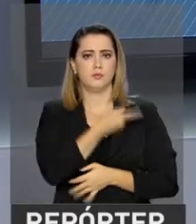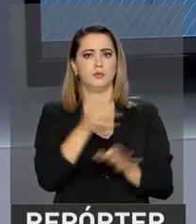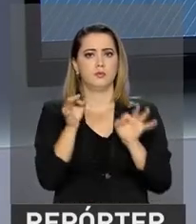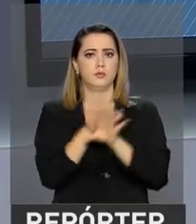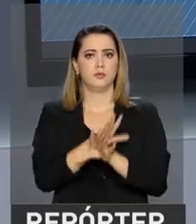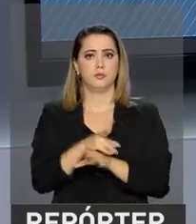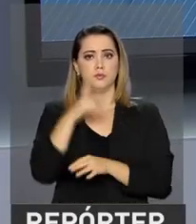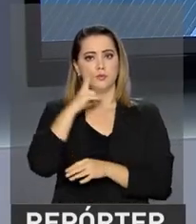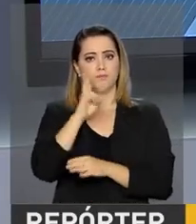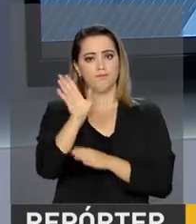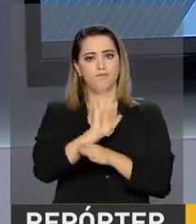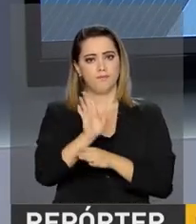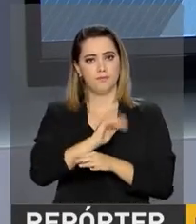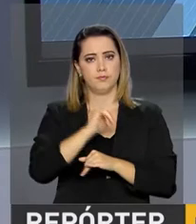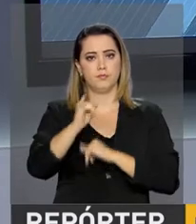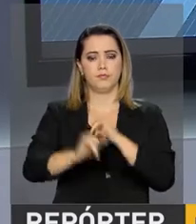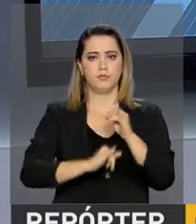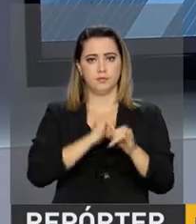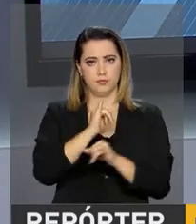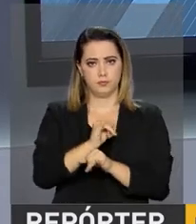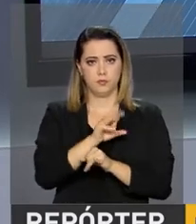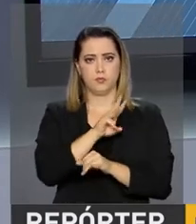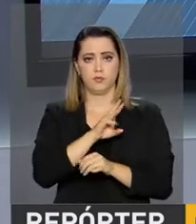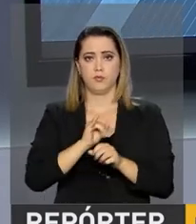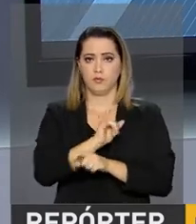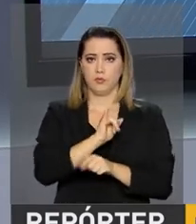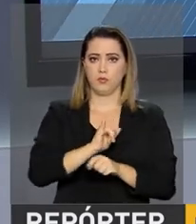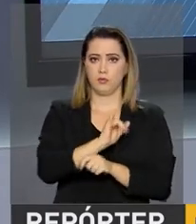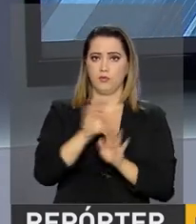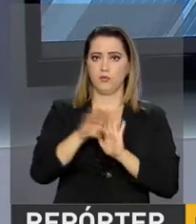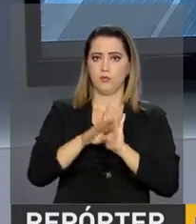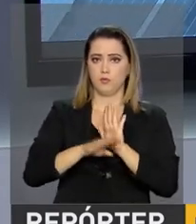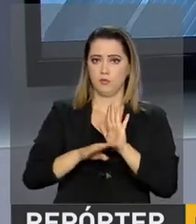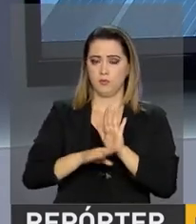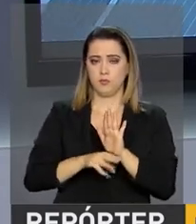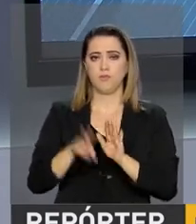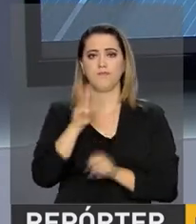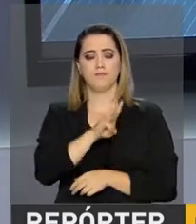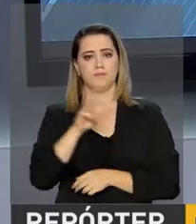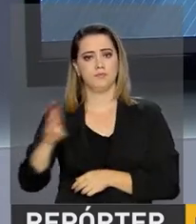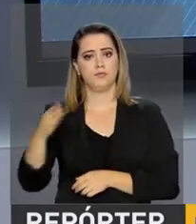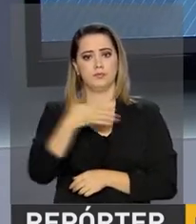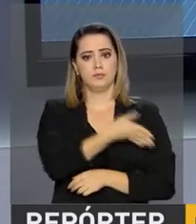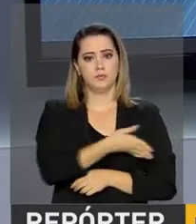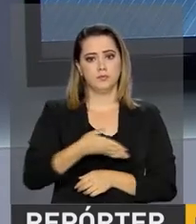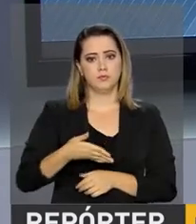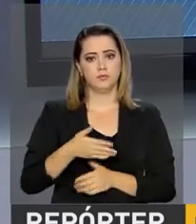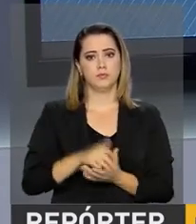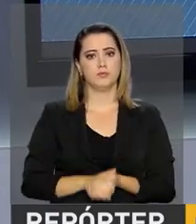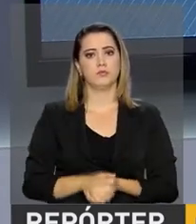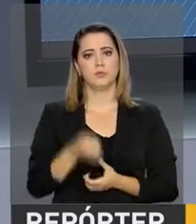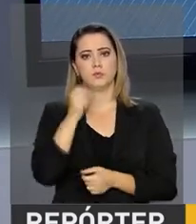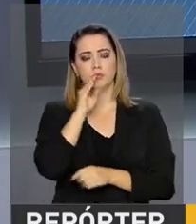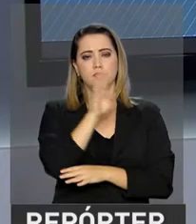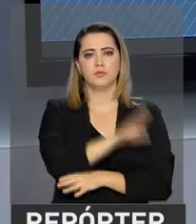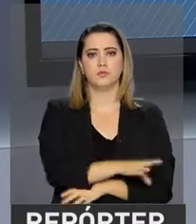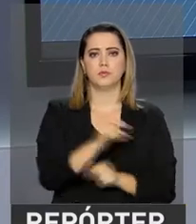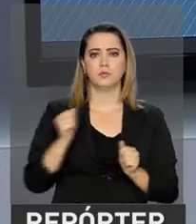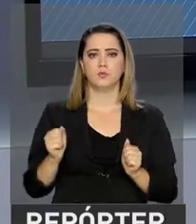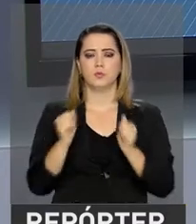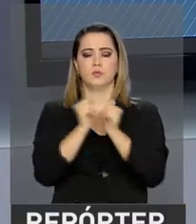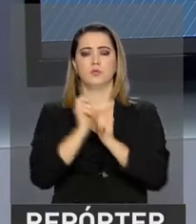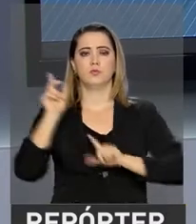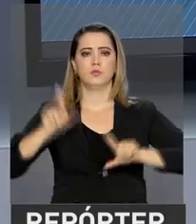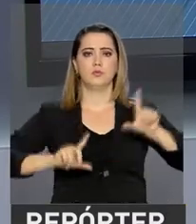você pode rever as reportagens no youtube e toda nossa programação também está na página da nbr uma boa tarde pra você